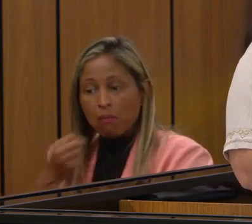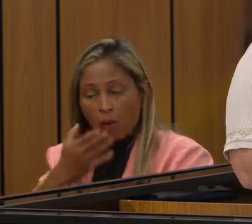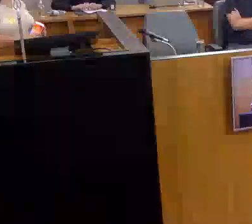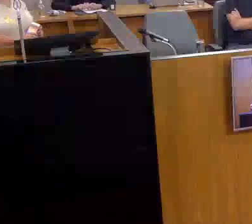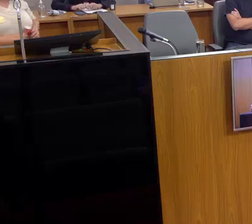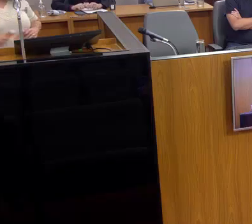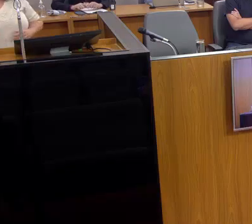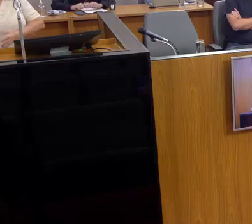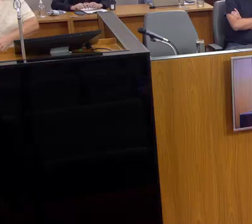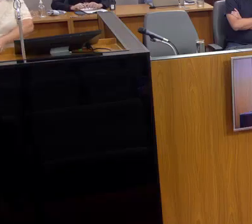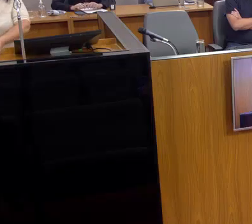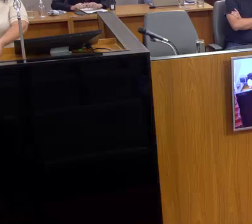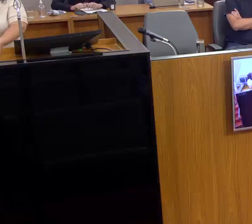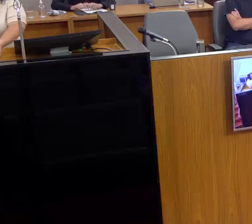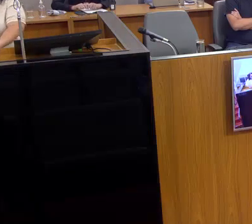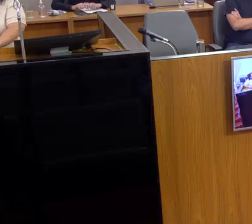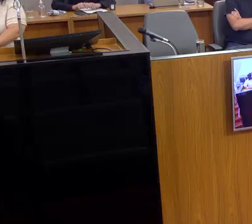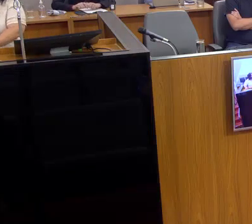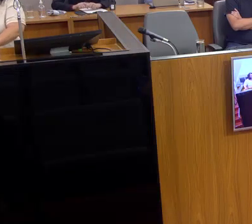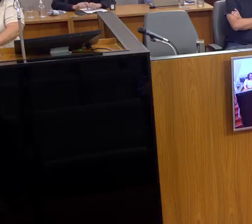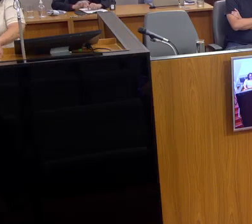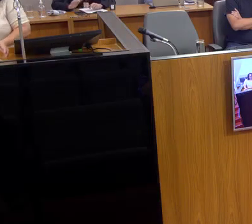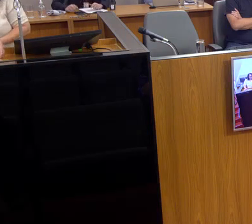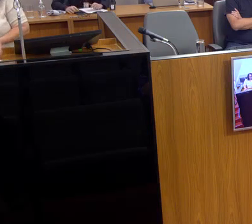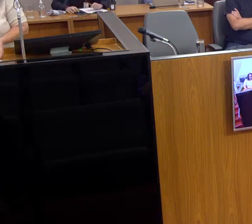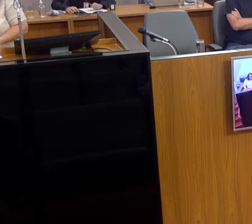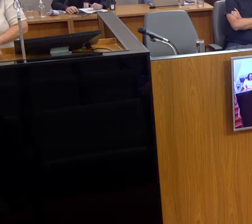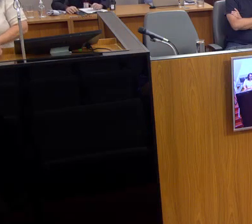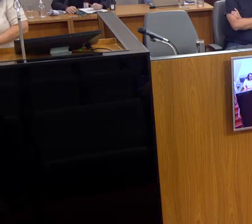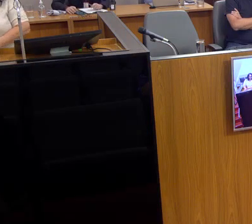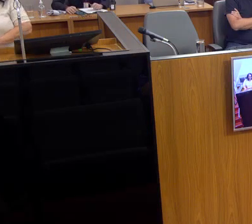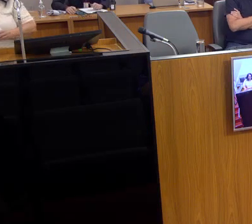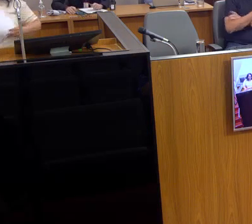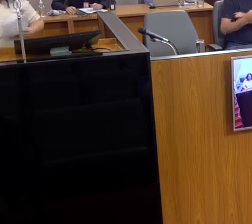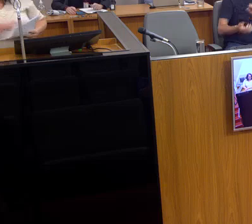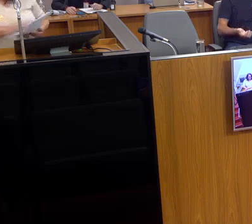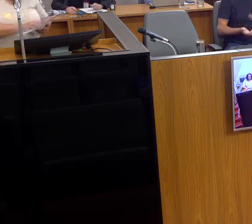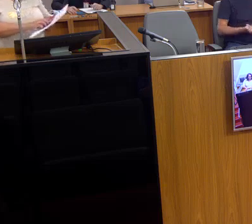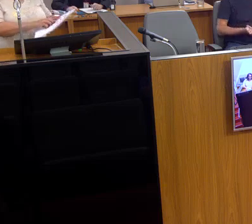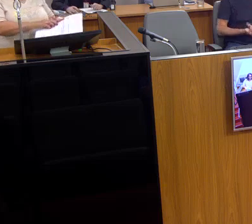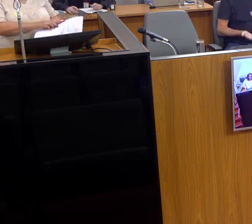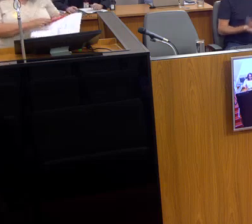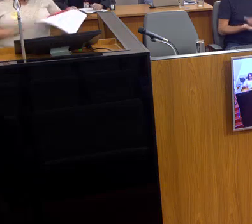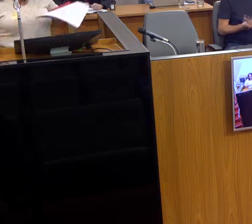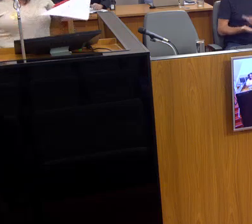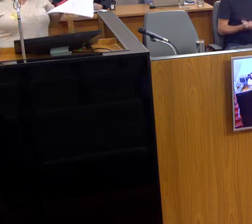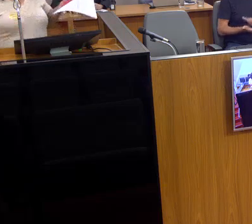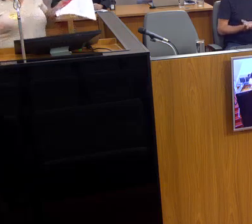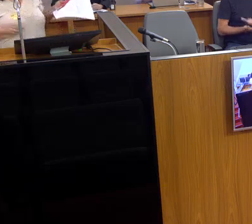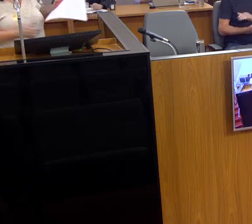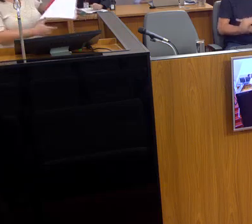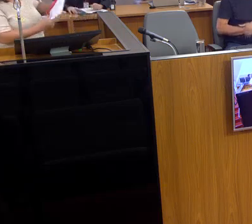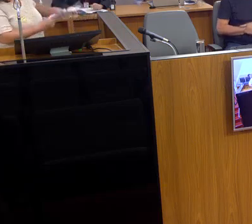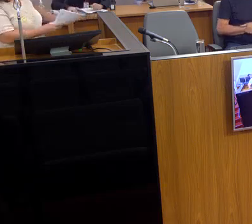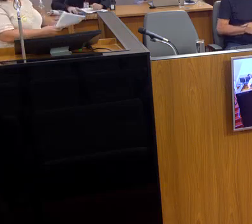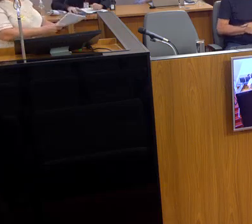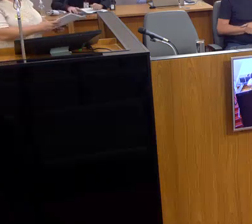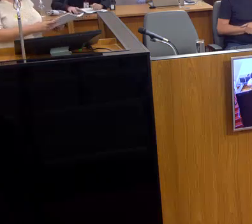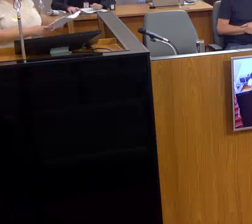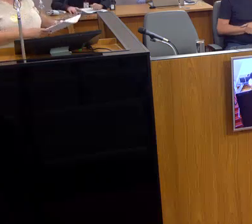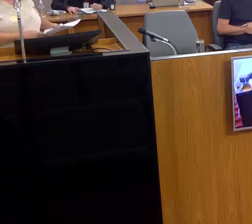conclui por favor é senão a Palmira sua irmã não fala obrigado viu